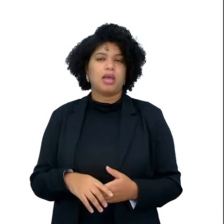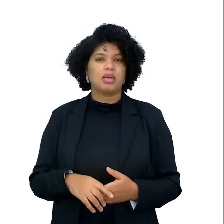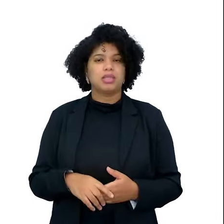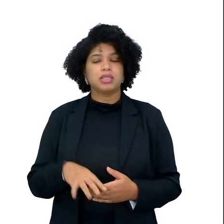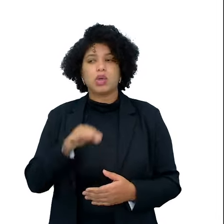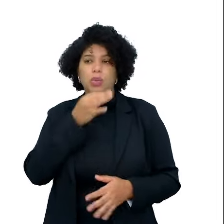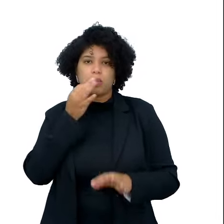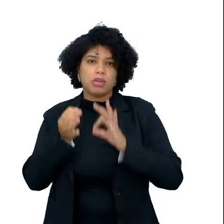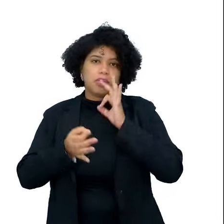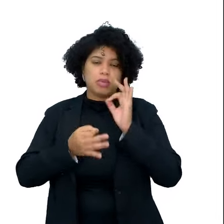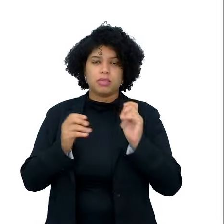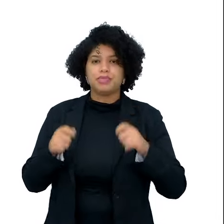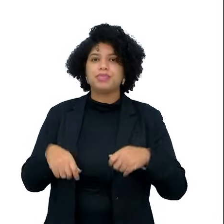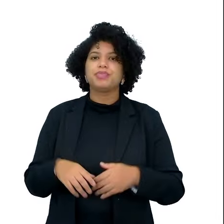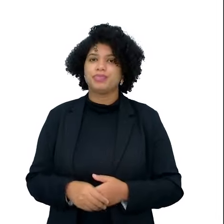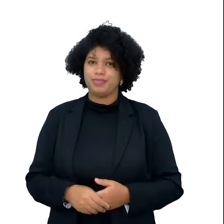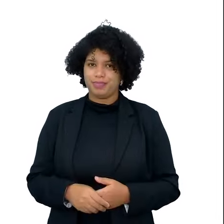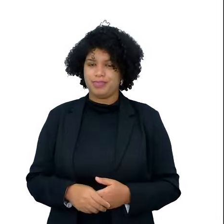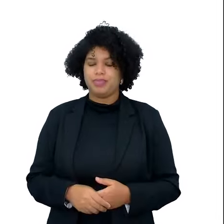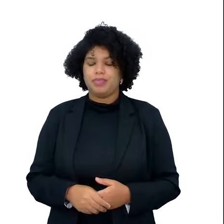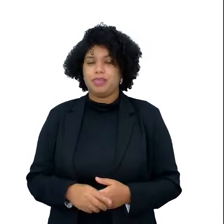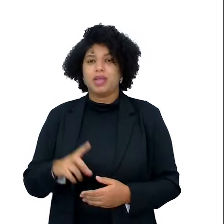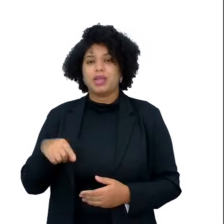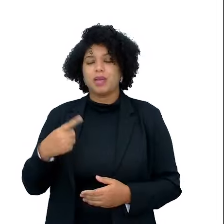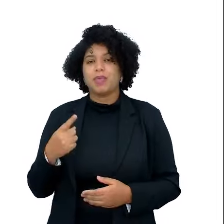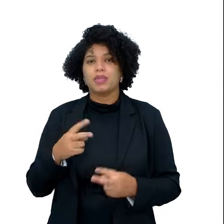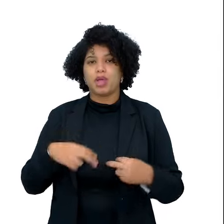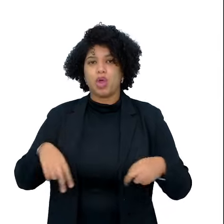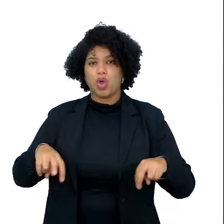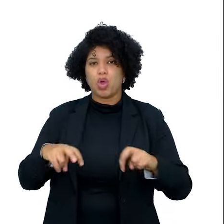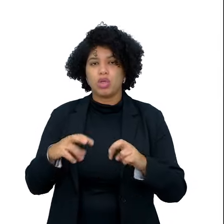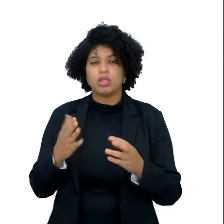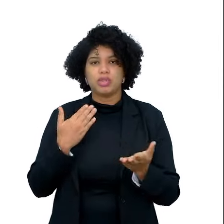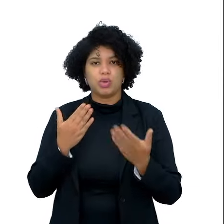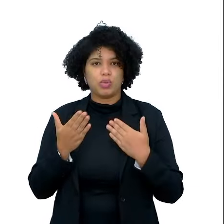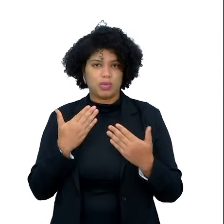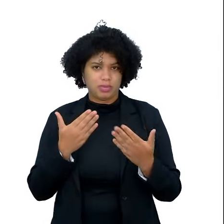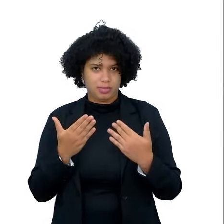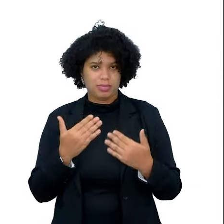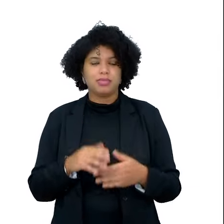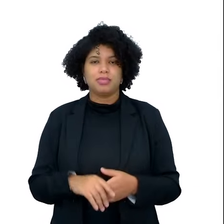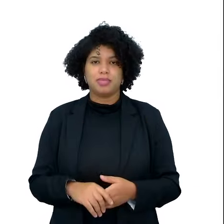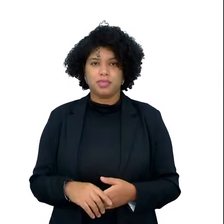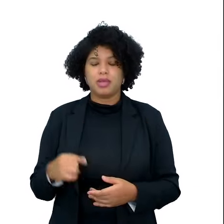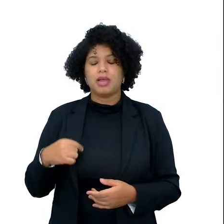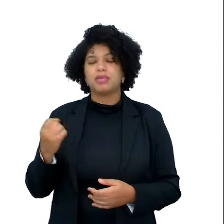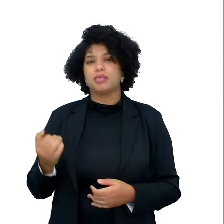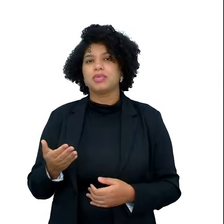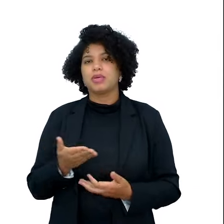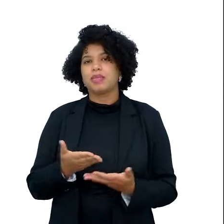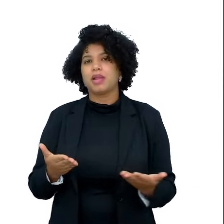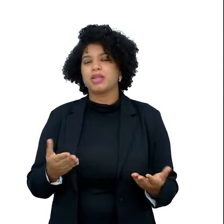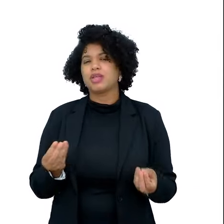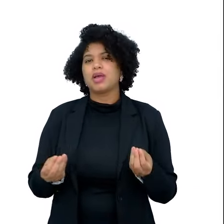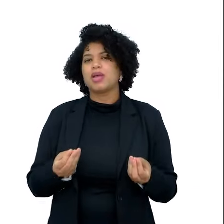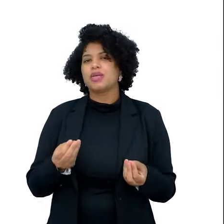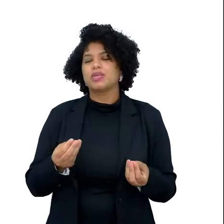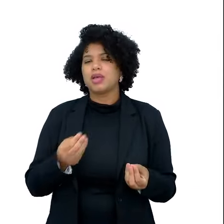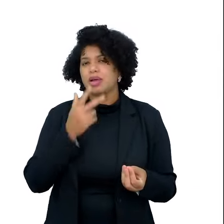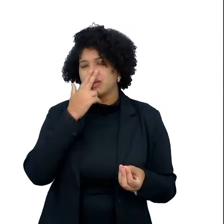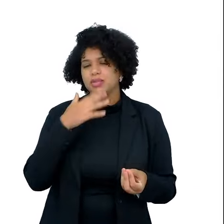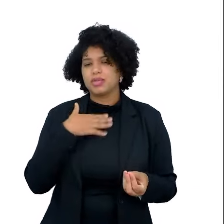entre si depois. Aí depois eu faço uma roda de conversa e falo para eles comentarem os trechos que eles leram. Aí